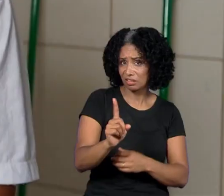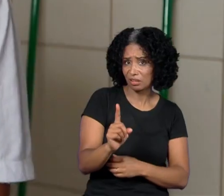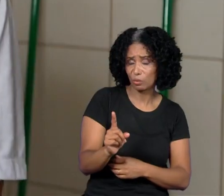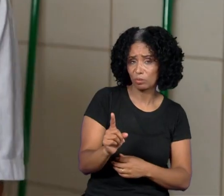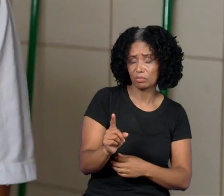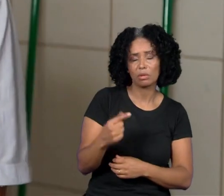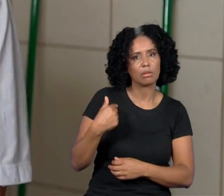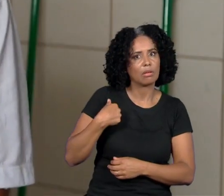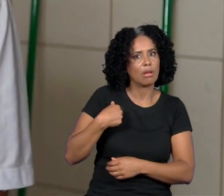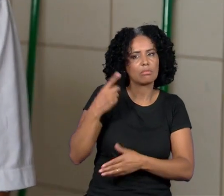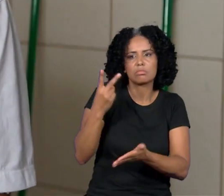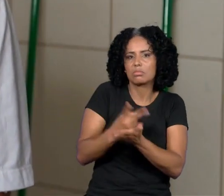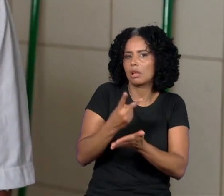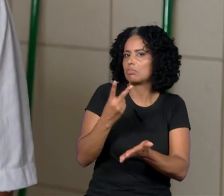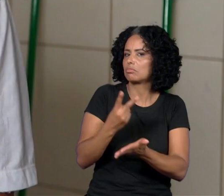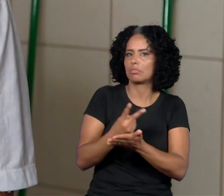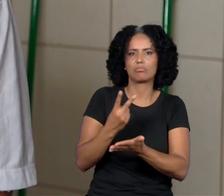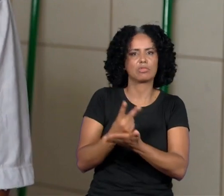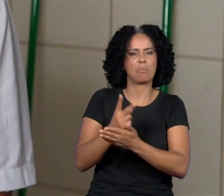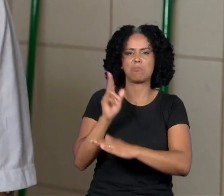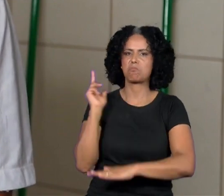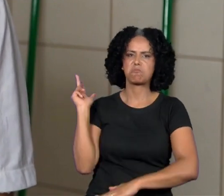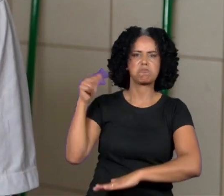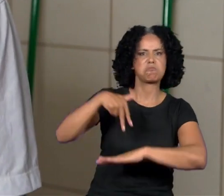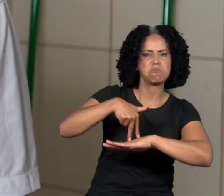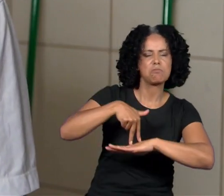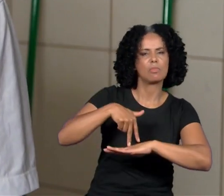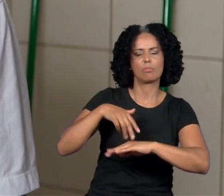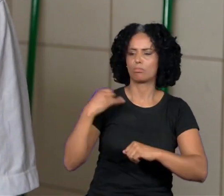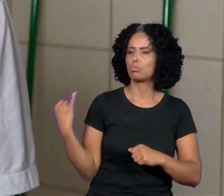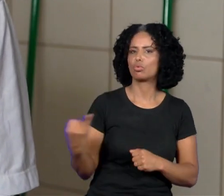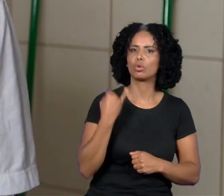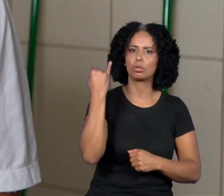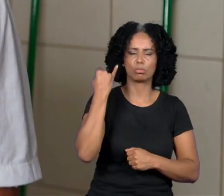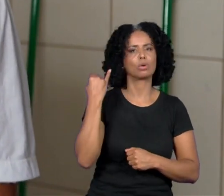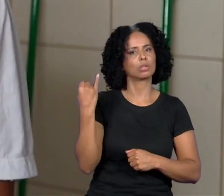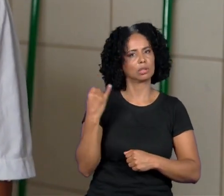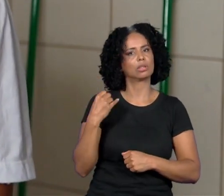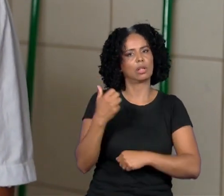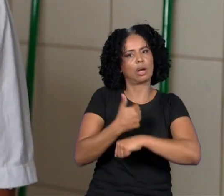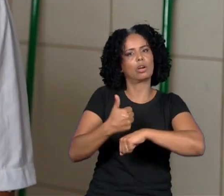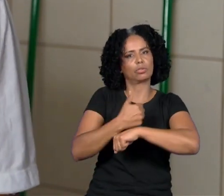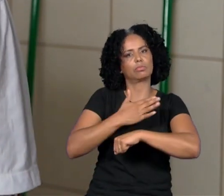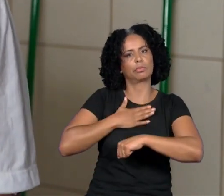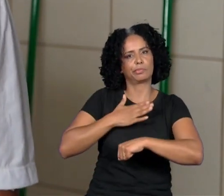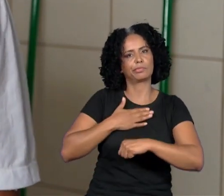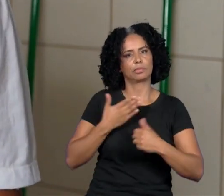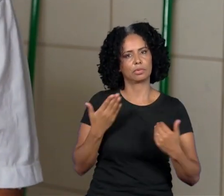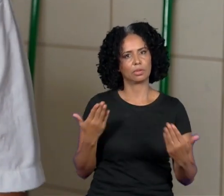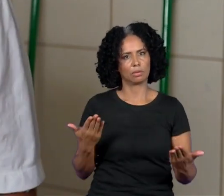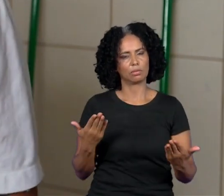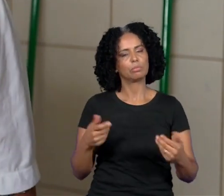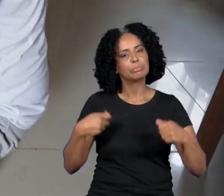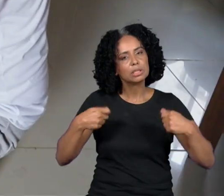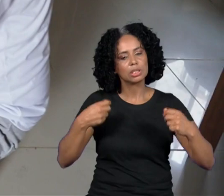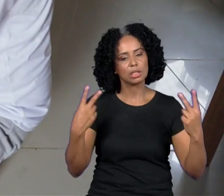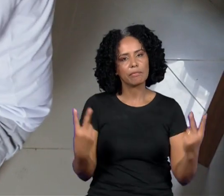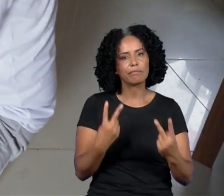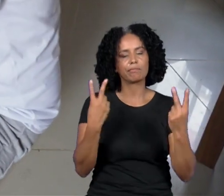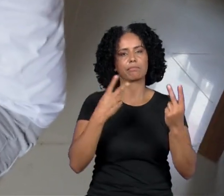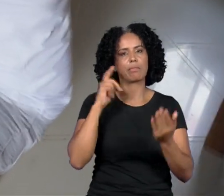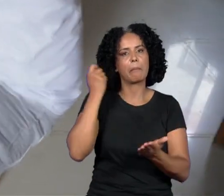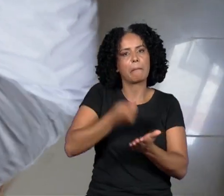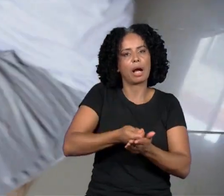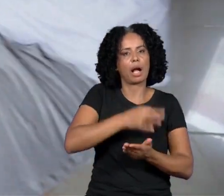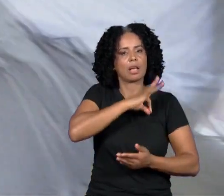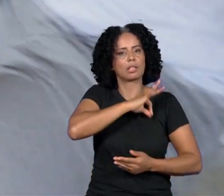sempre busquei me posicionar sobre essa importância da valorização da profissão. A valorização da boa remuneração, porque as pessoas